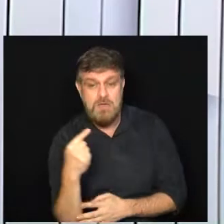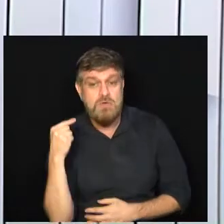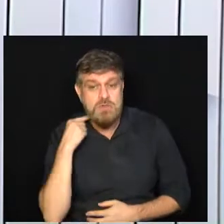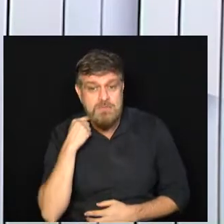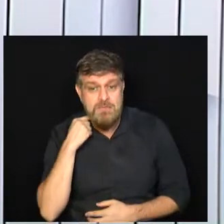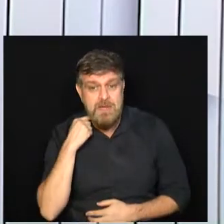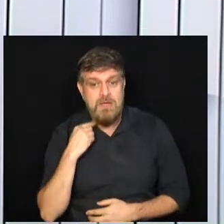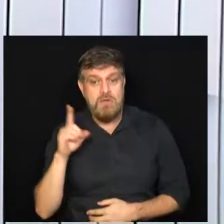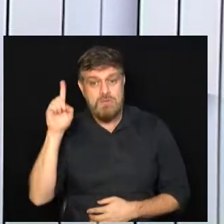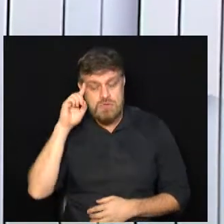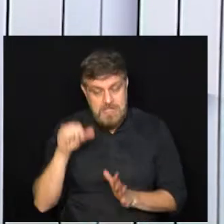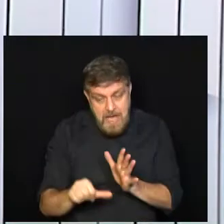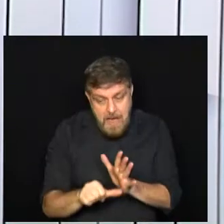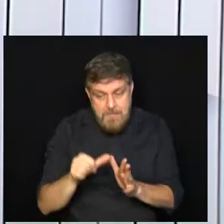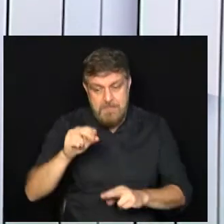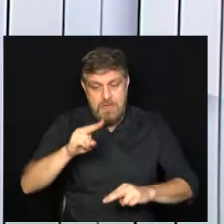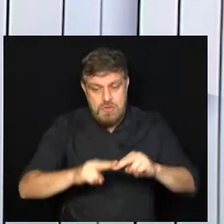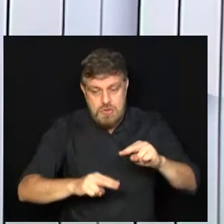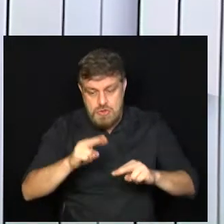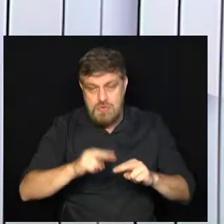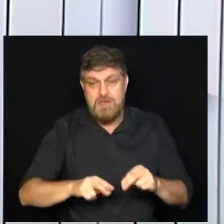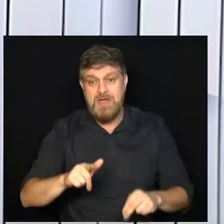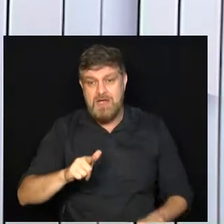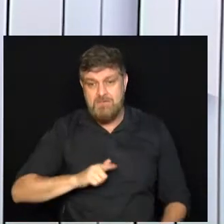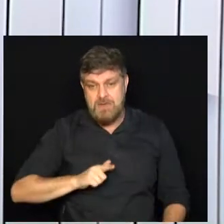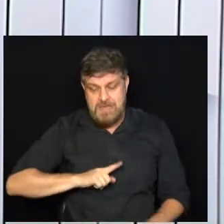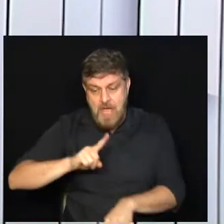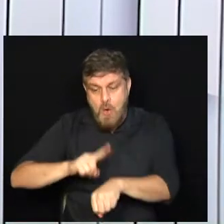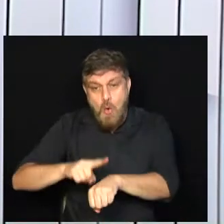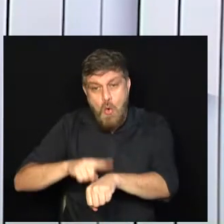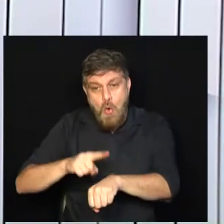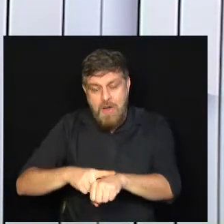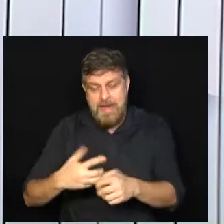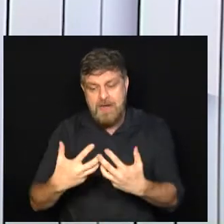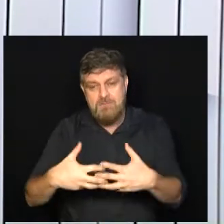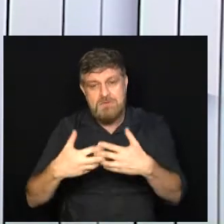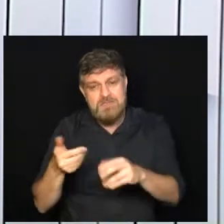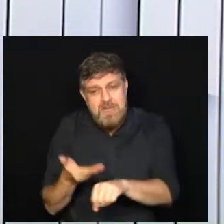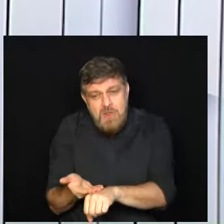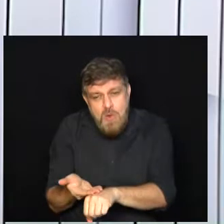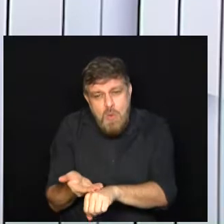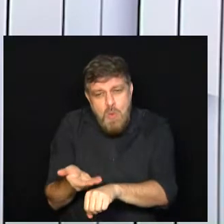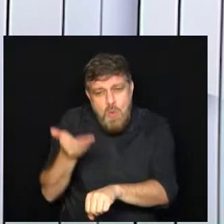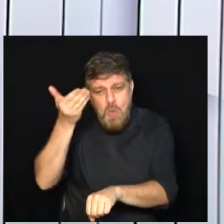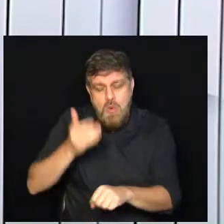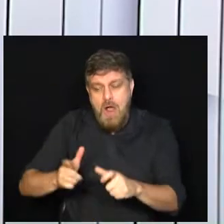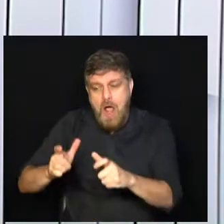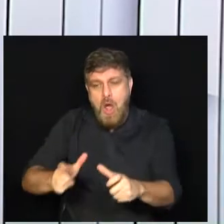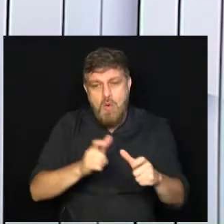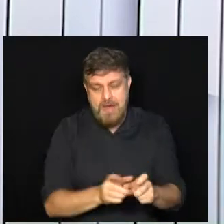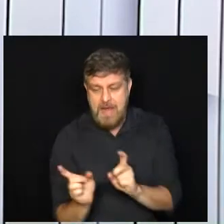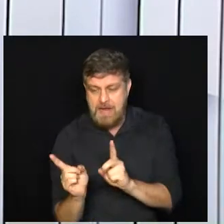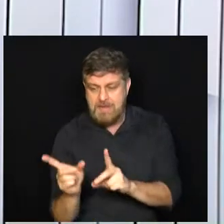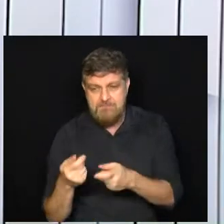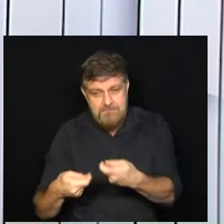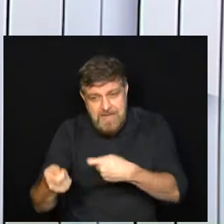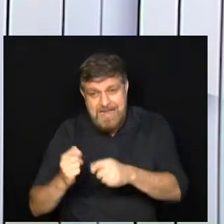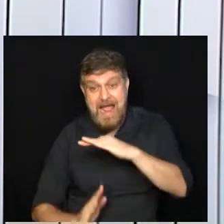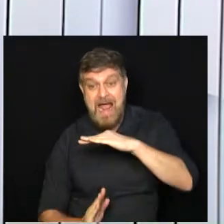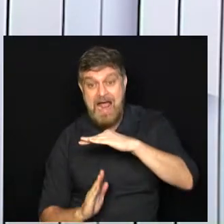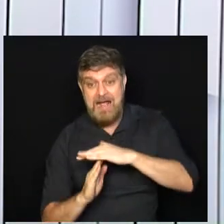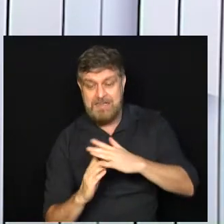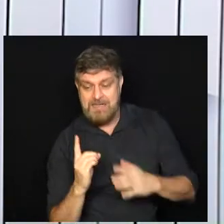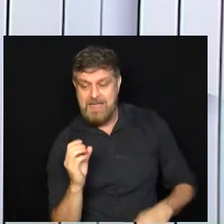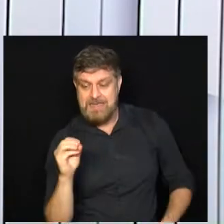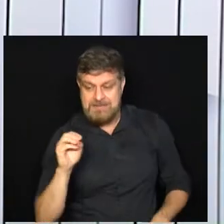1º de junho, nós teremos uma ampliação de horário de funcionamento dos estabelecimentos comerciais até às 10 horas